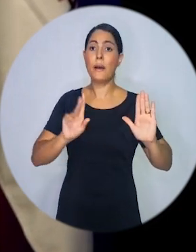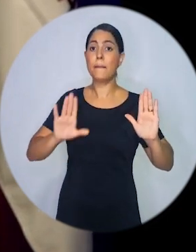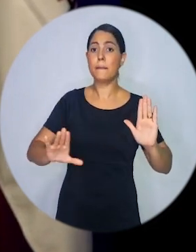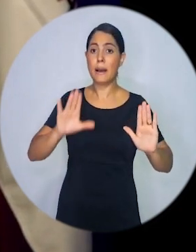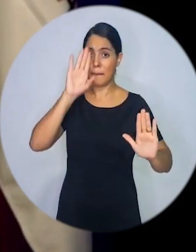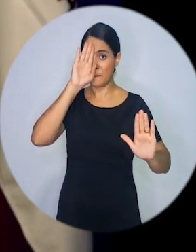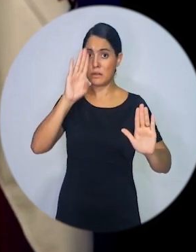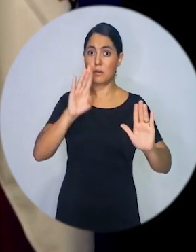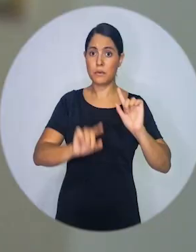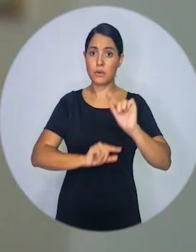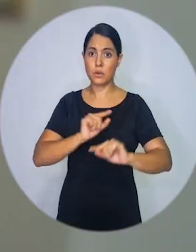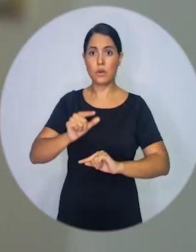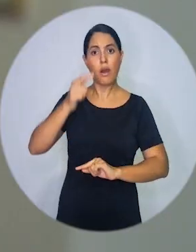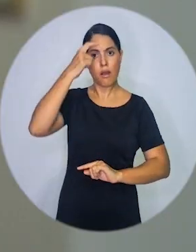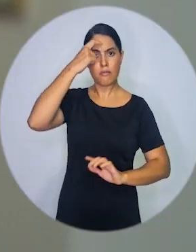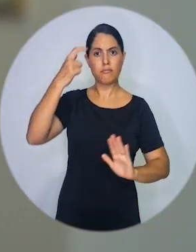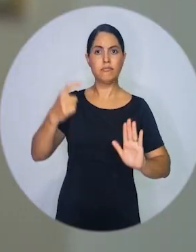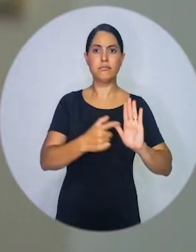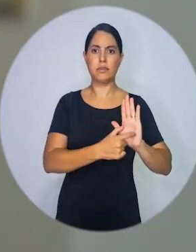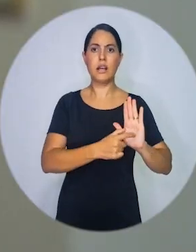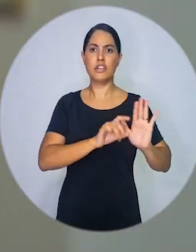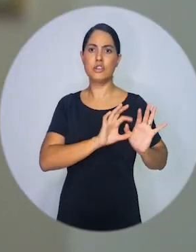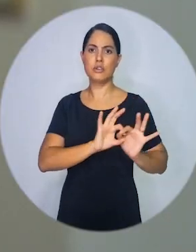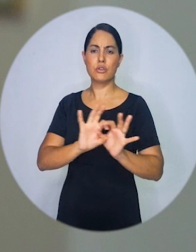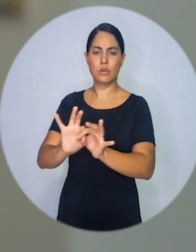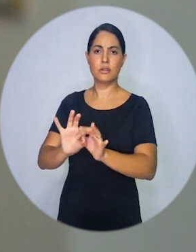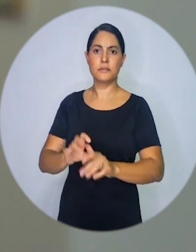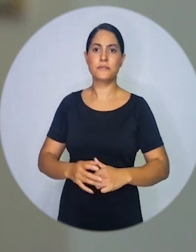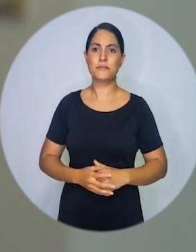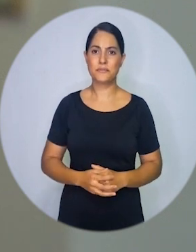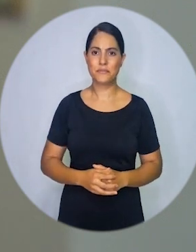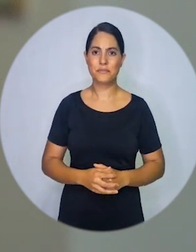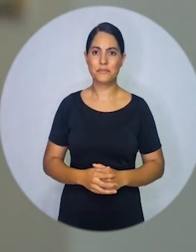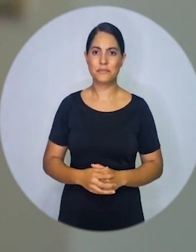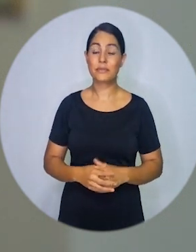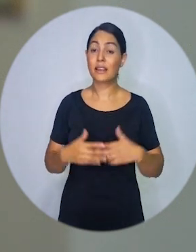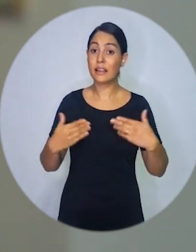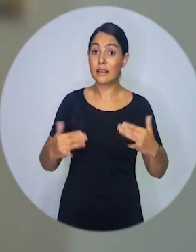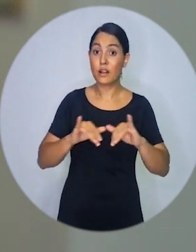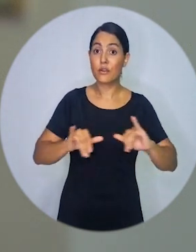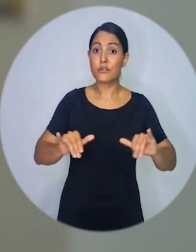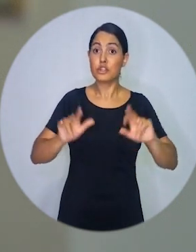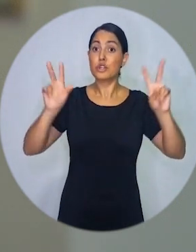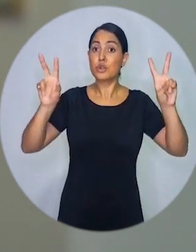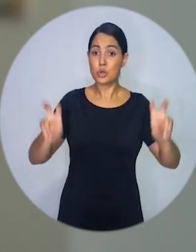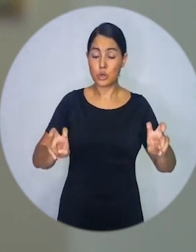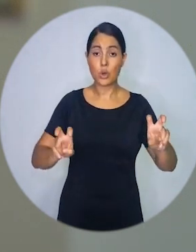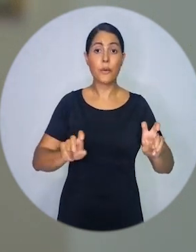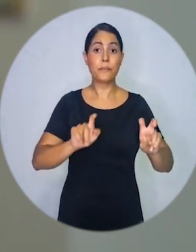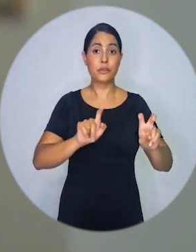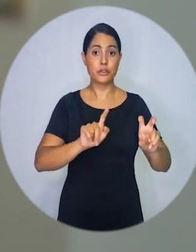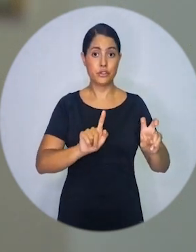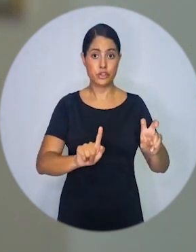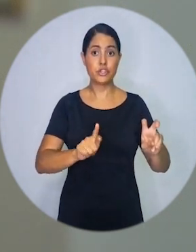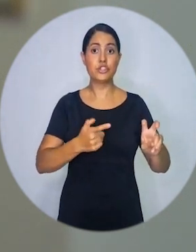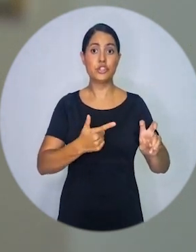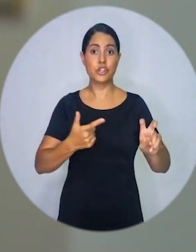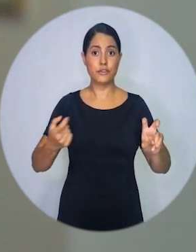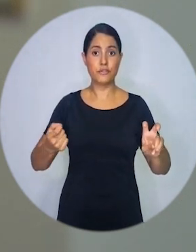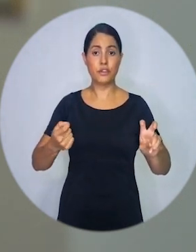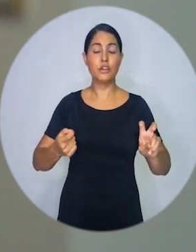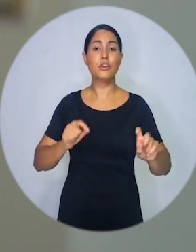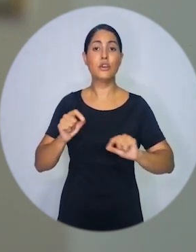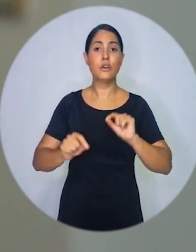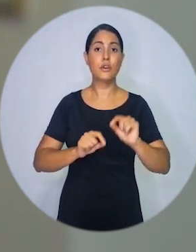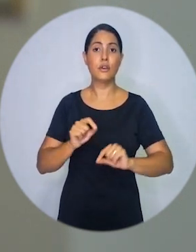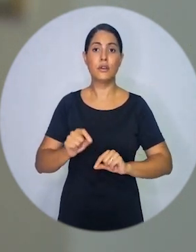voz da razão. O presidente do Comitê Executivo para a Implementação do Legal G20 e membro honorário vitalício da